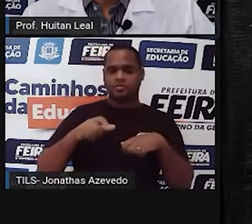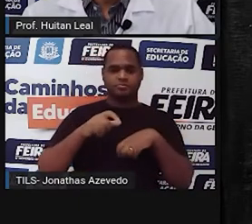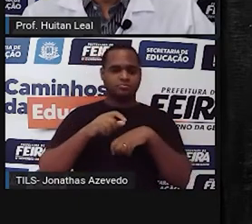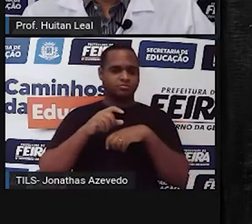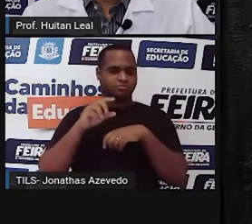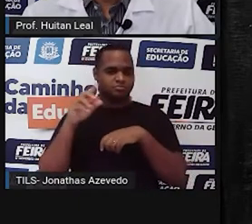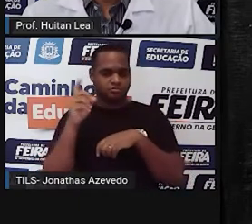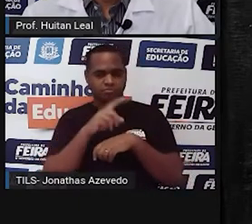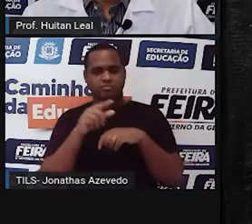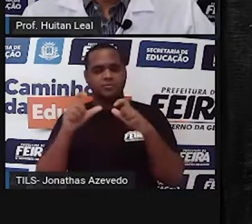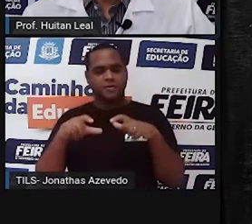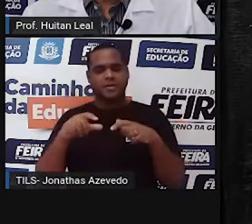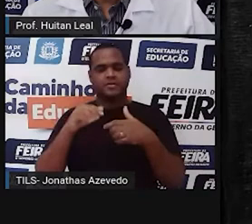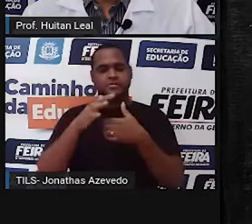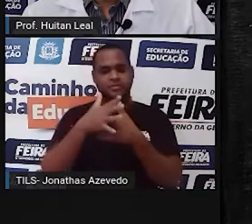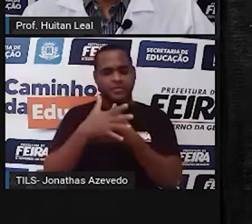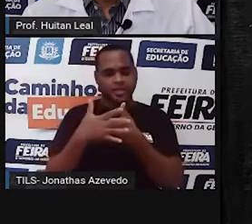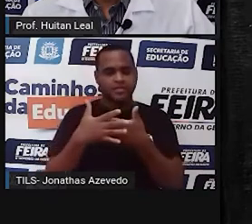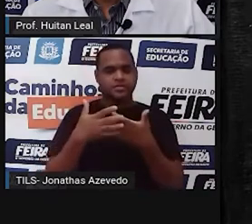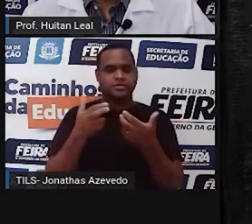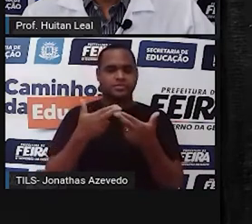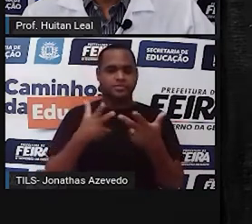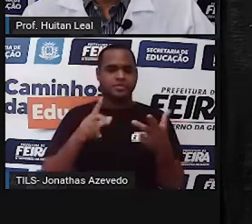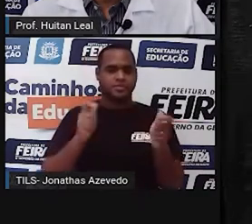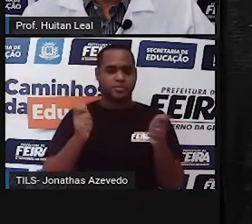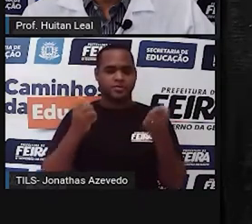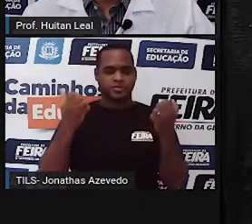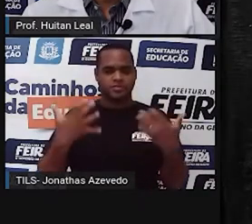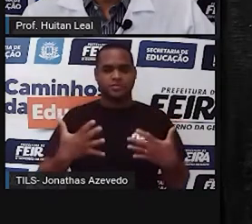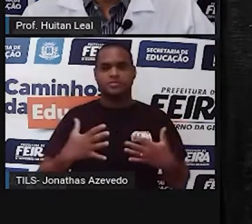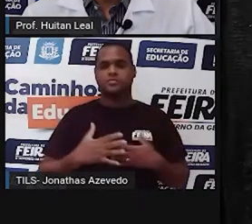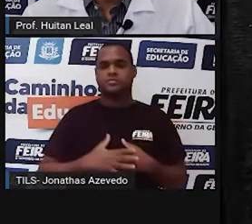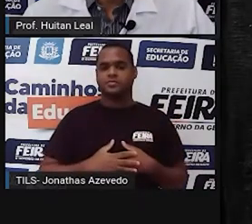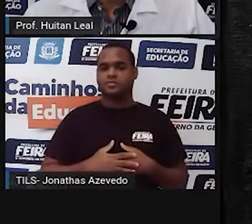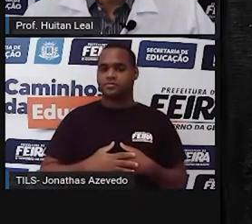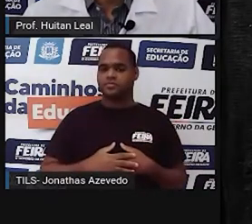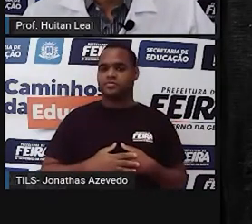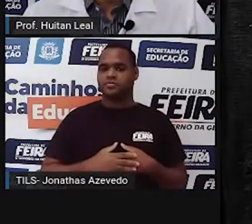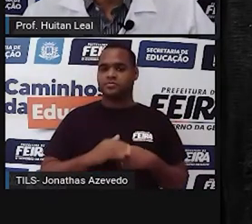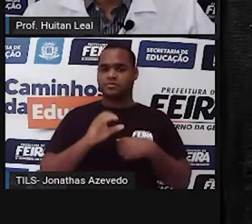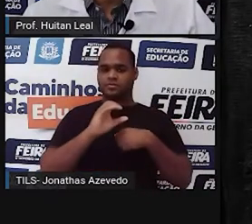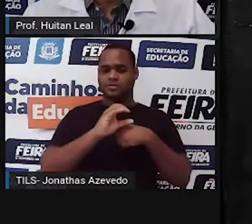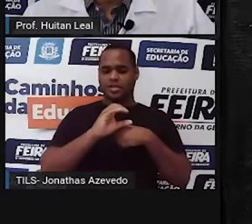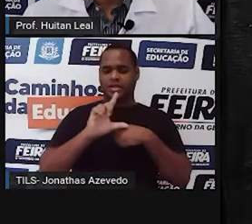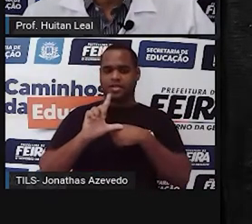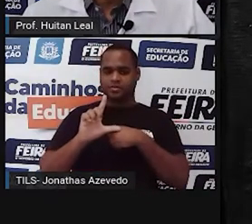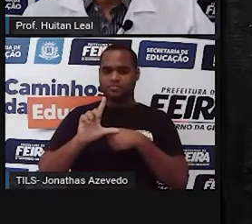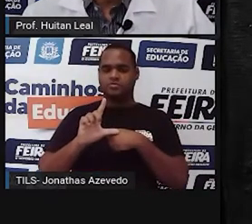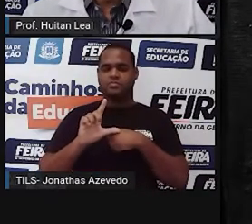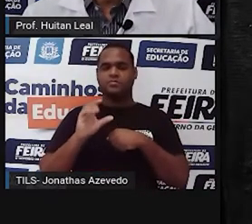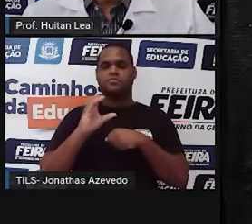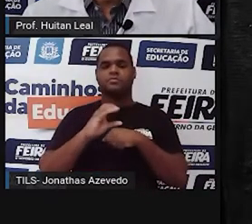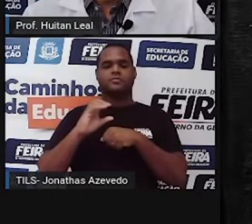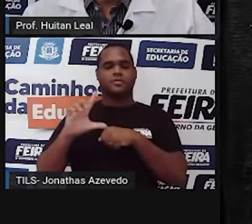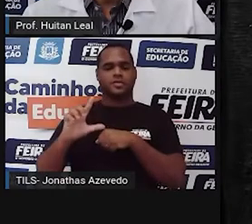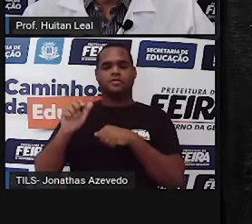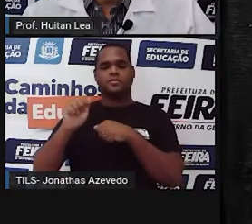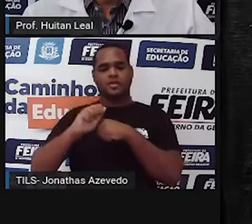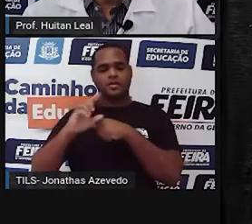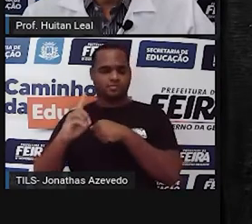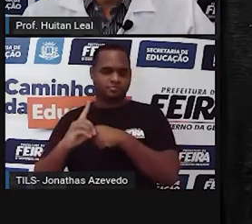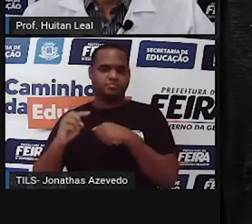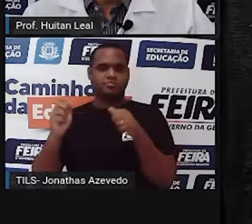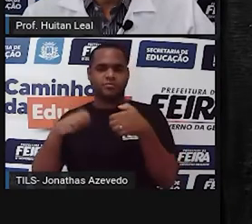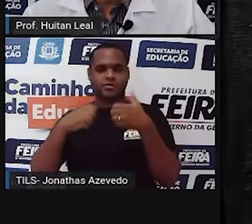intensidade, etc., que nós vamos passar a ver agora. Olha aí, a classificação dos advérbios.